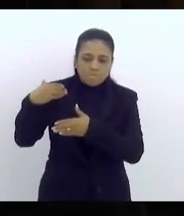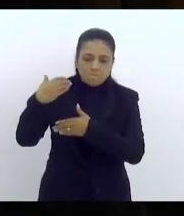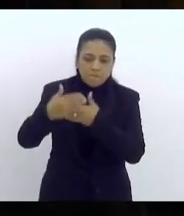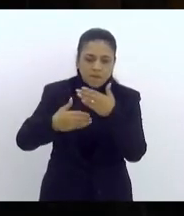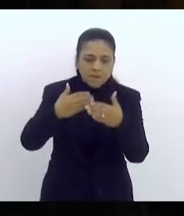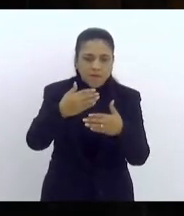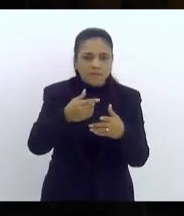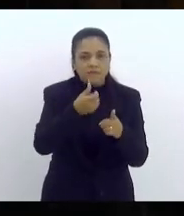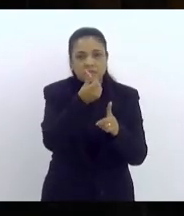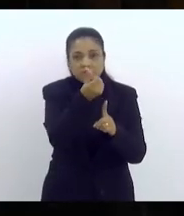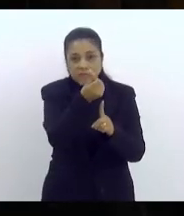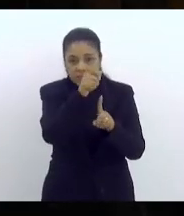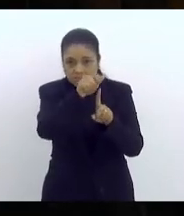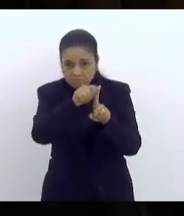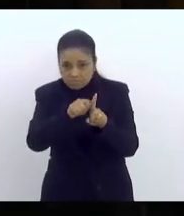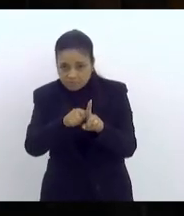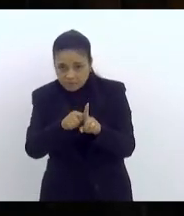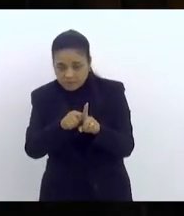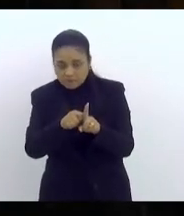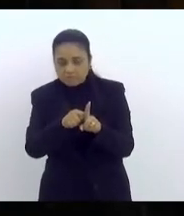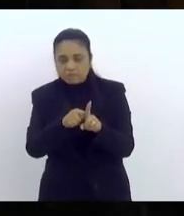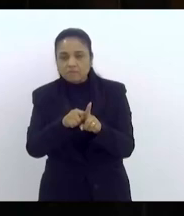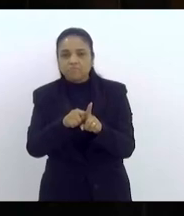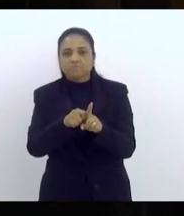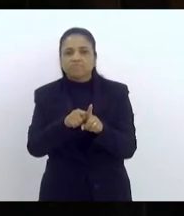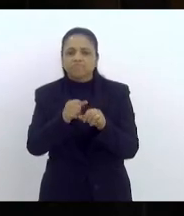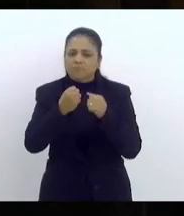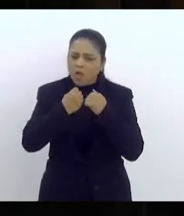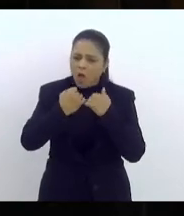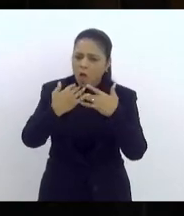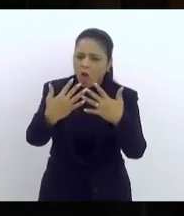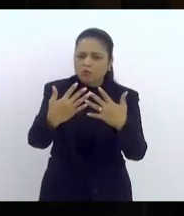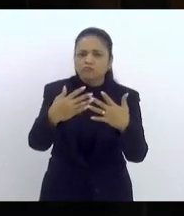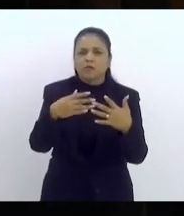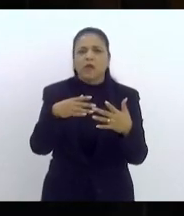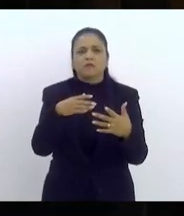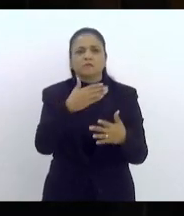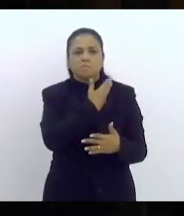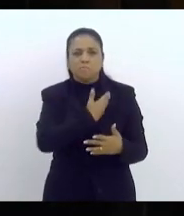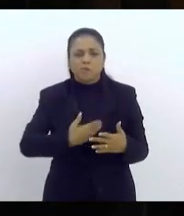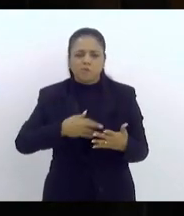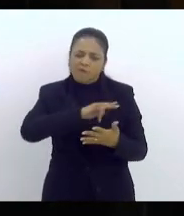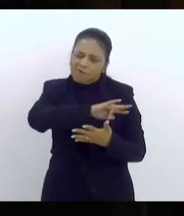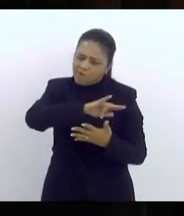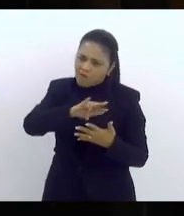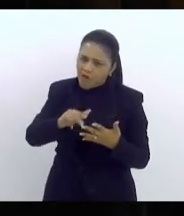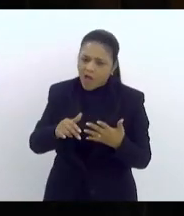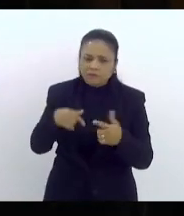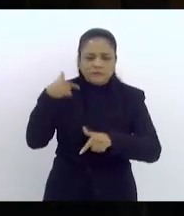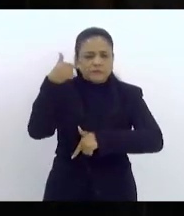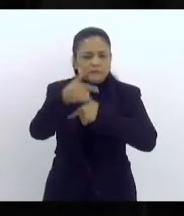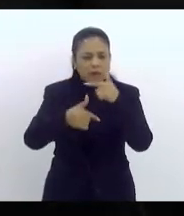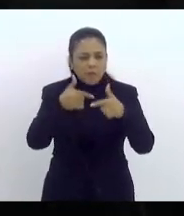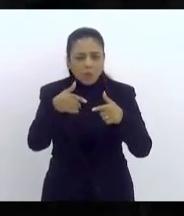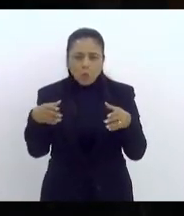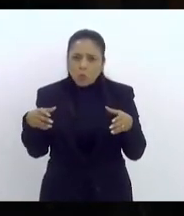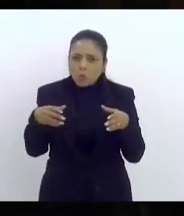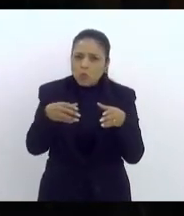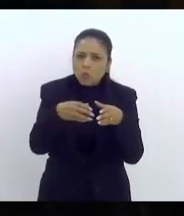semestre fez diversas audiências e trabalhou com muito afinco de forma coletiva